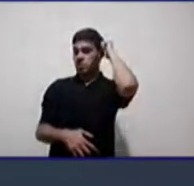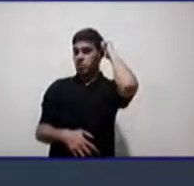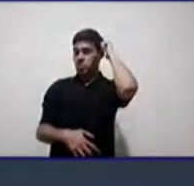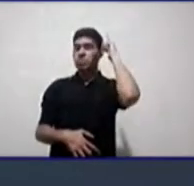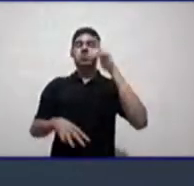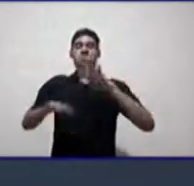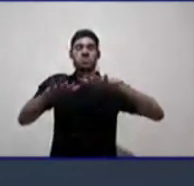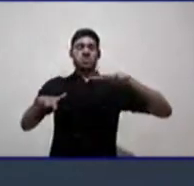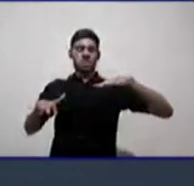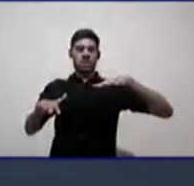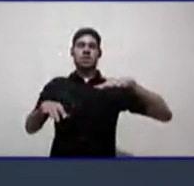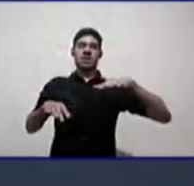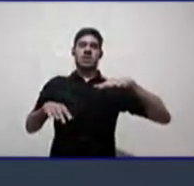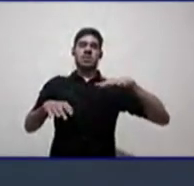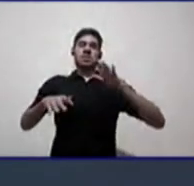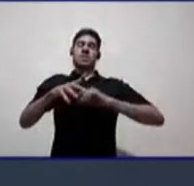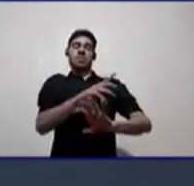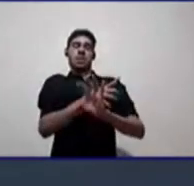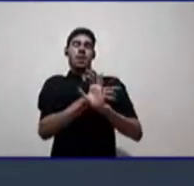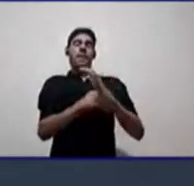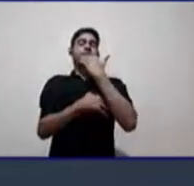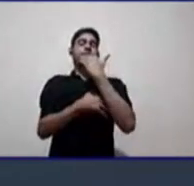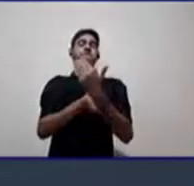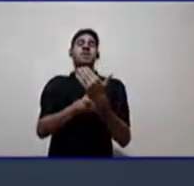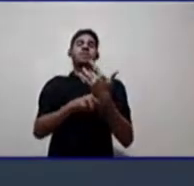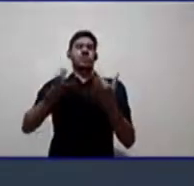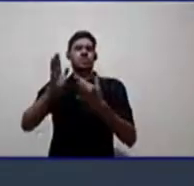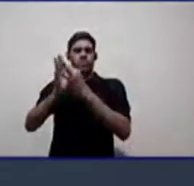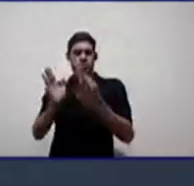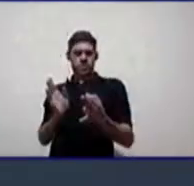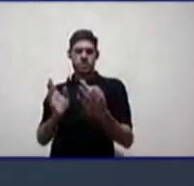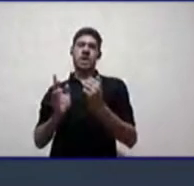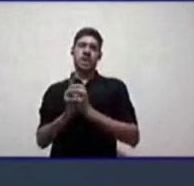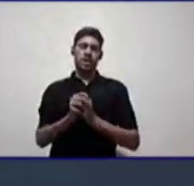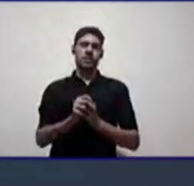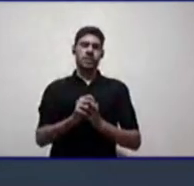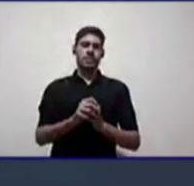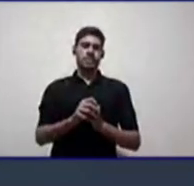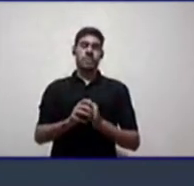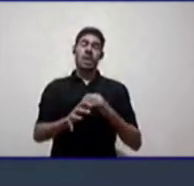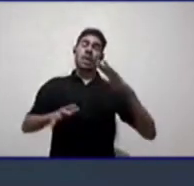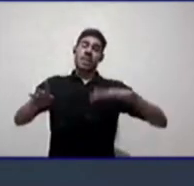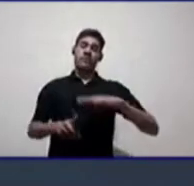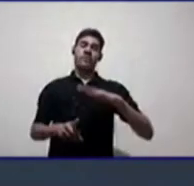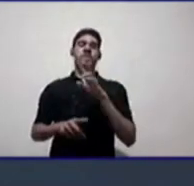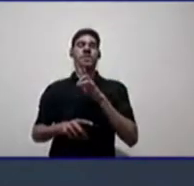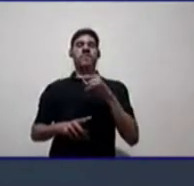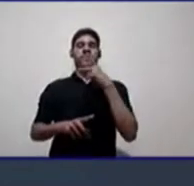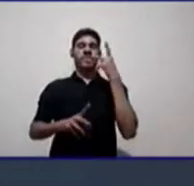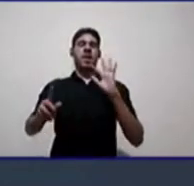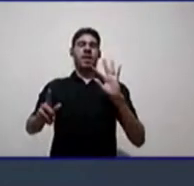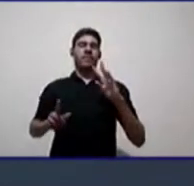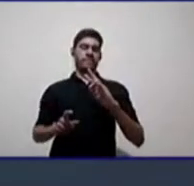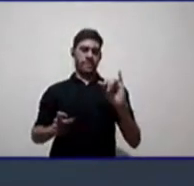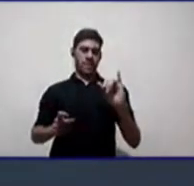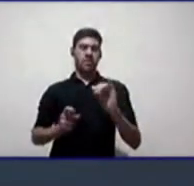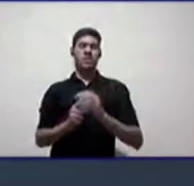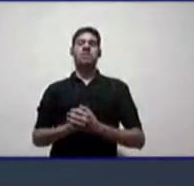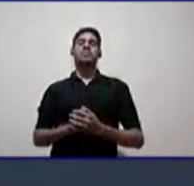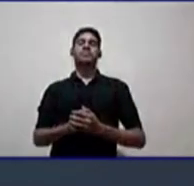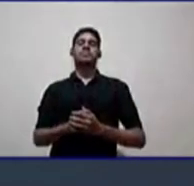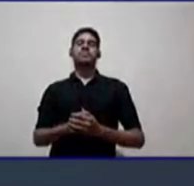sessão do plenário virtual, pediu destaque, sua excelência provavelmente fará considerações, o